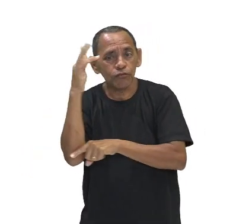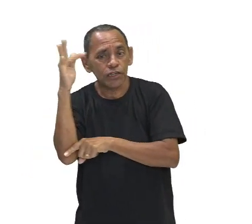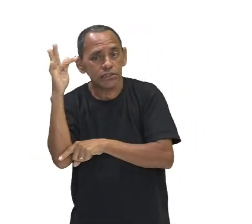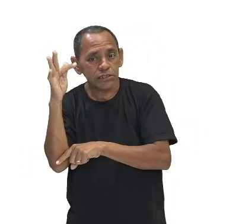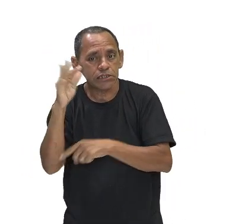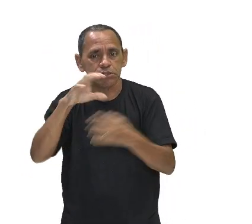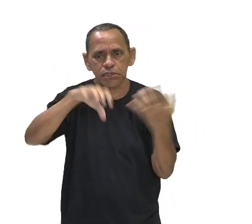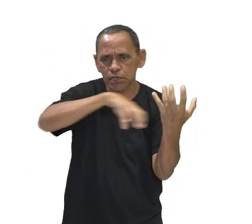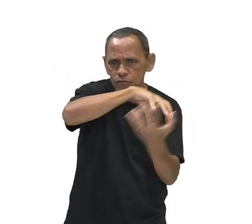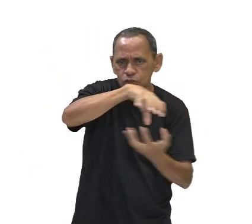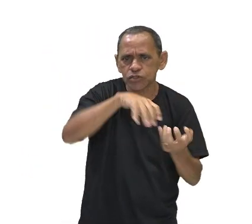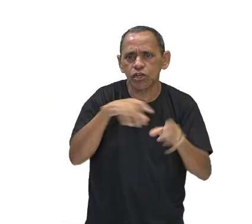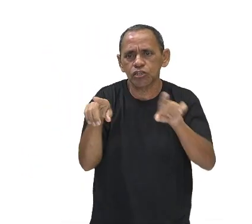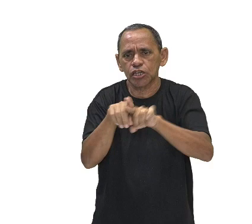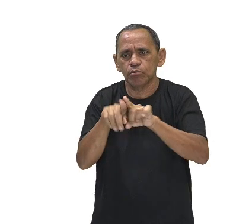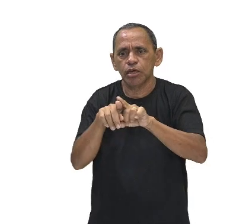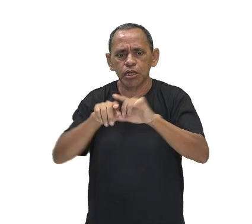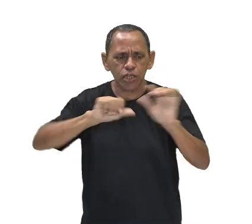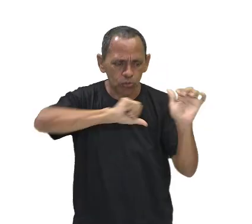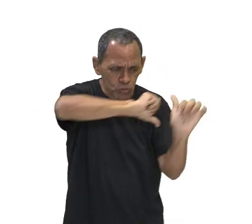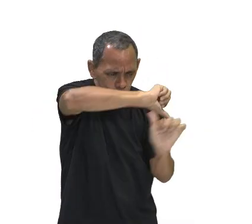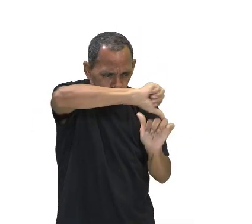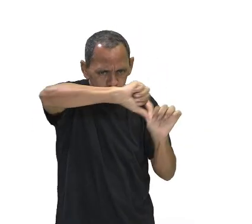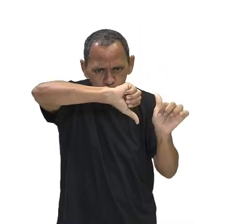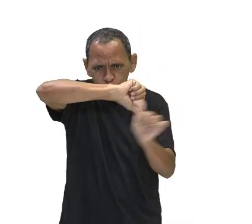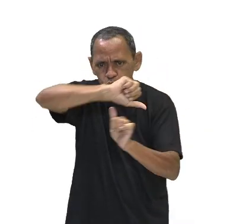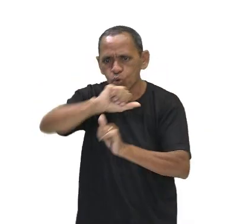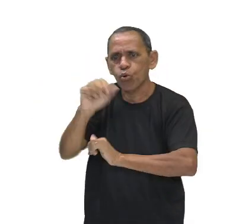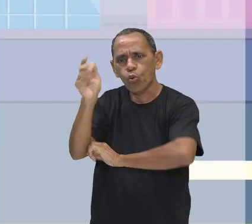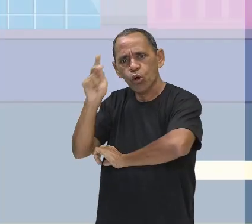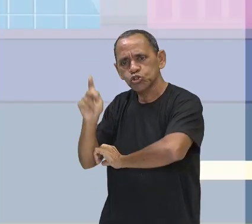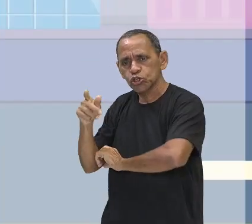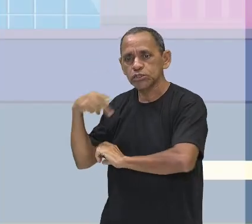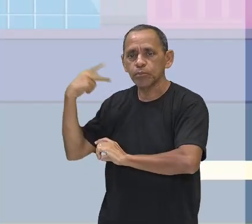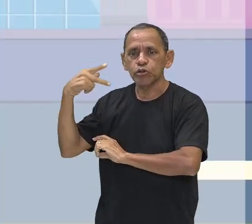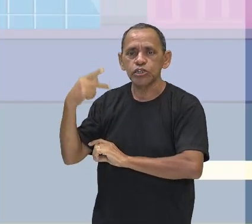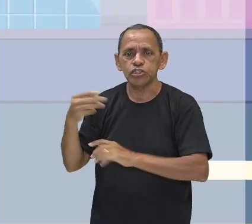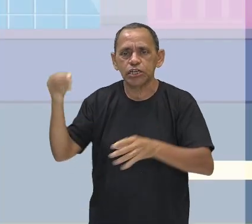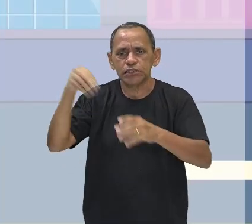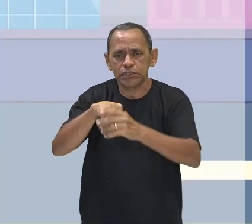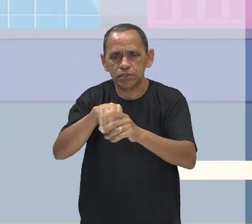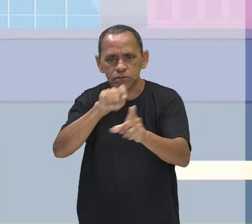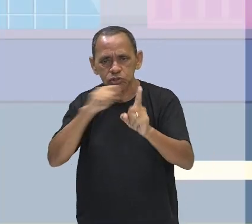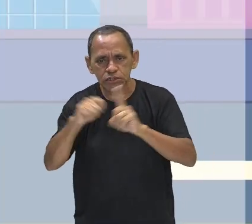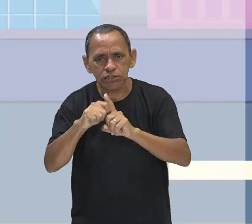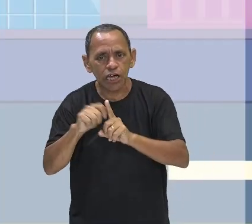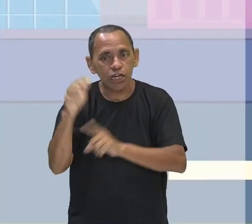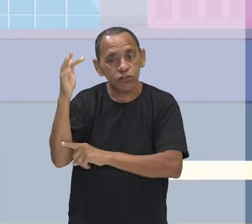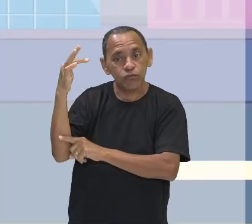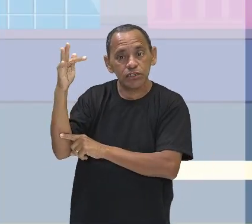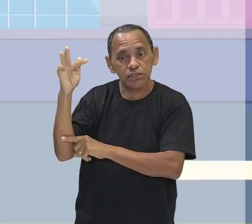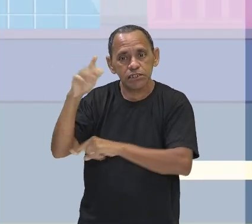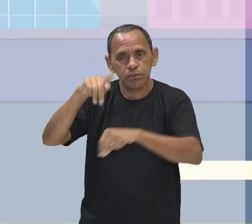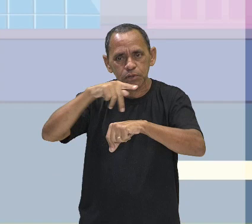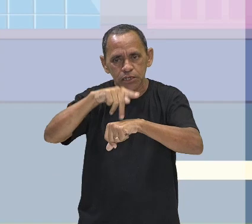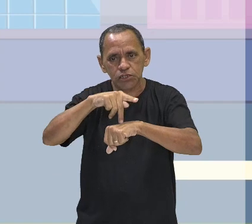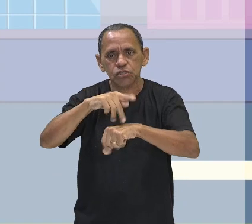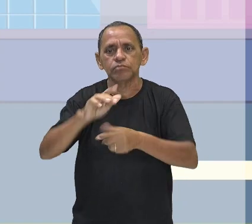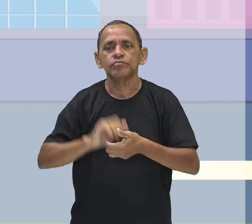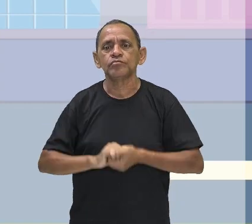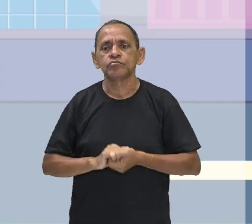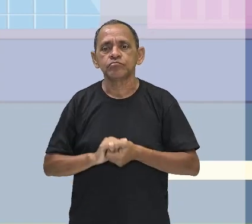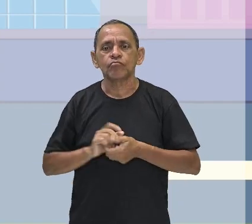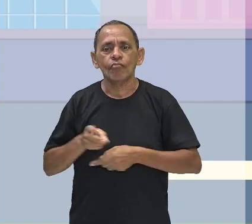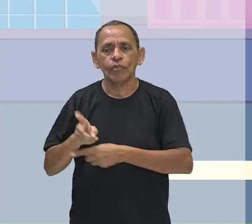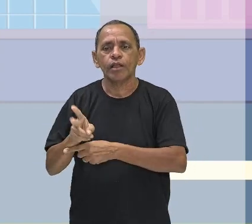questão política de toda a sociedade francesa. E continuando com a sociologia e